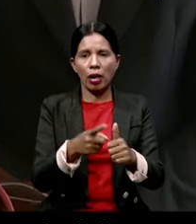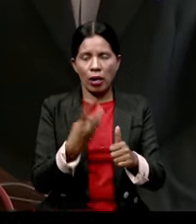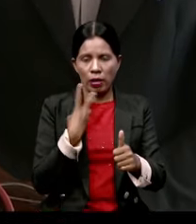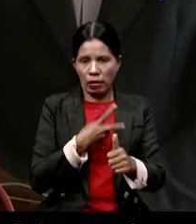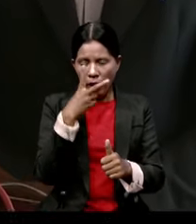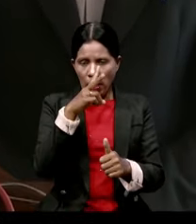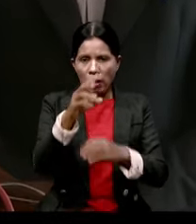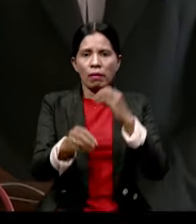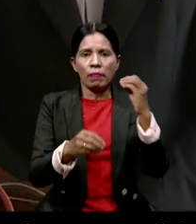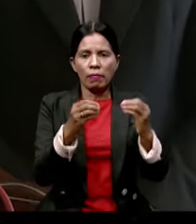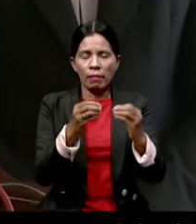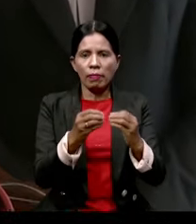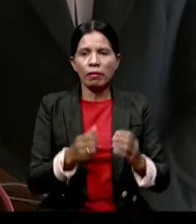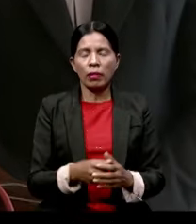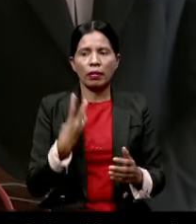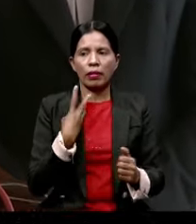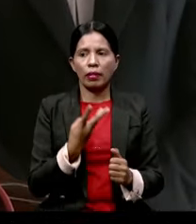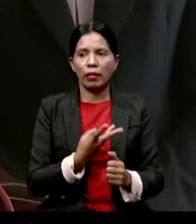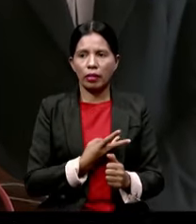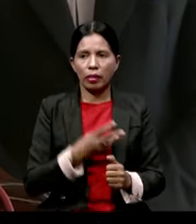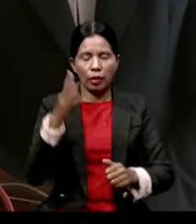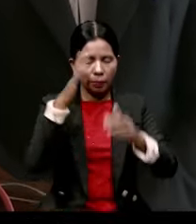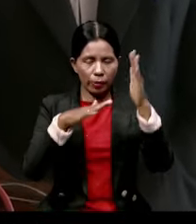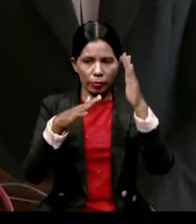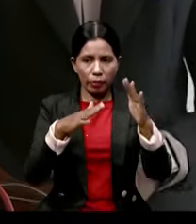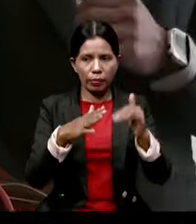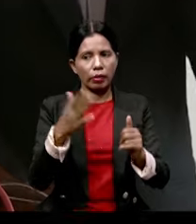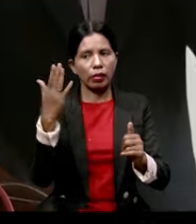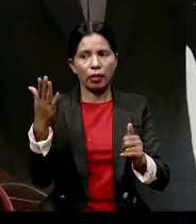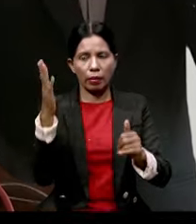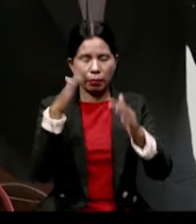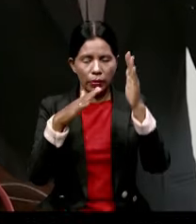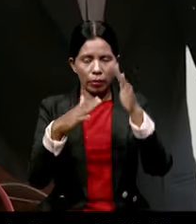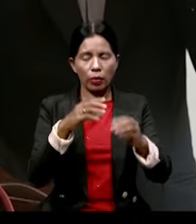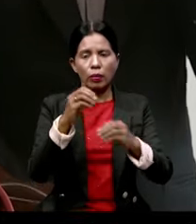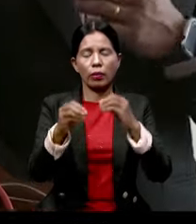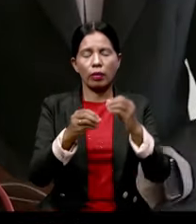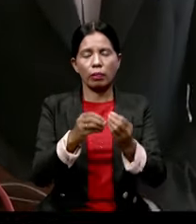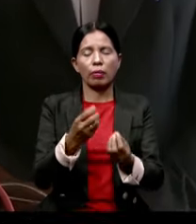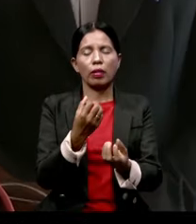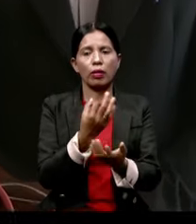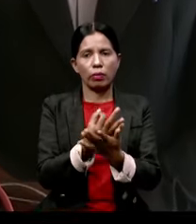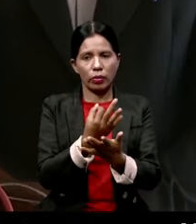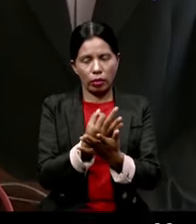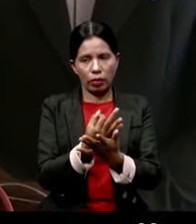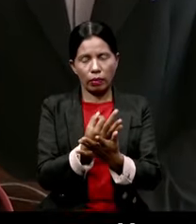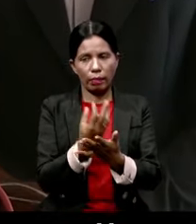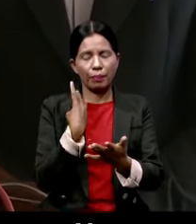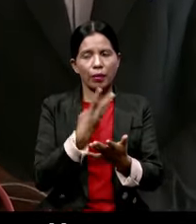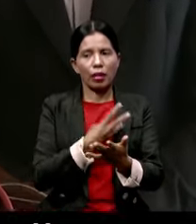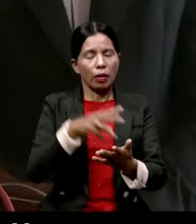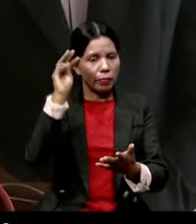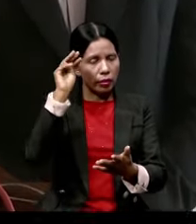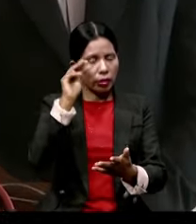dia itania problemas mo siha problema salário ita iha entre ministério